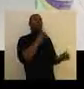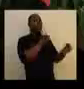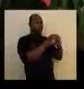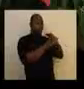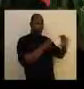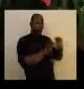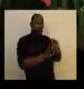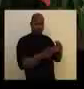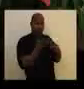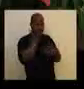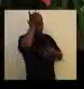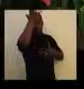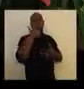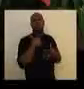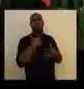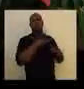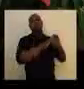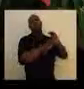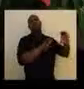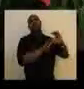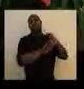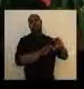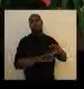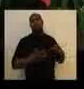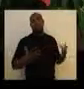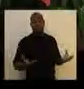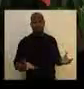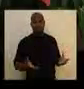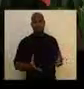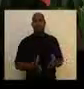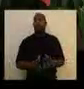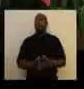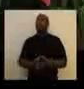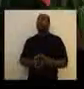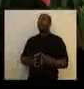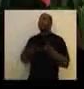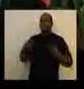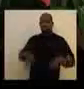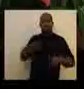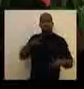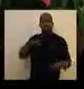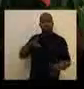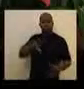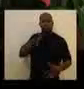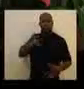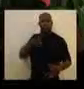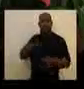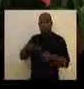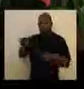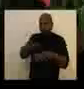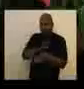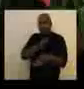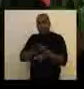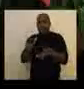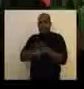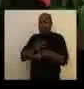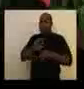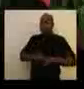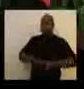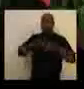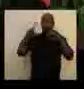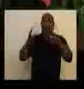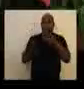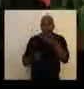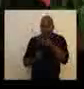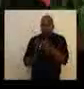Cláudia Werneck. É preciso ter coragem, porque aquela inovação sugerida, ao ser executada, gera muitas outras, você